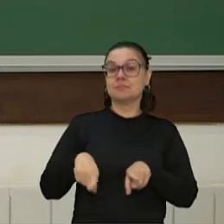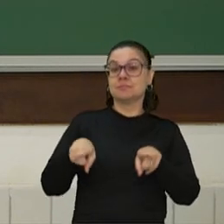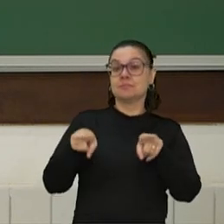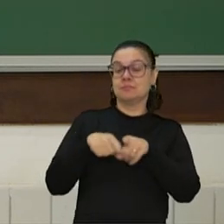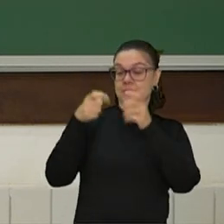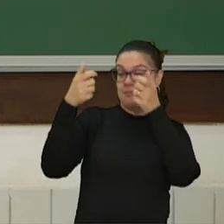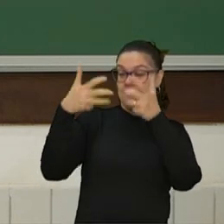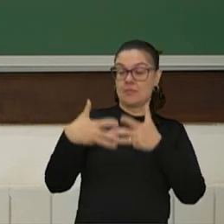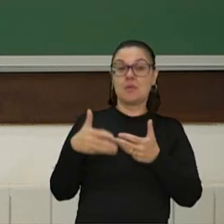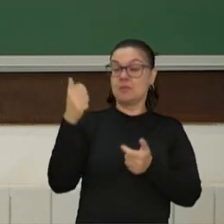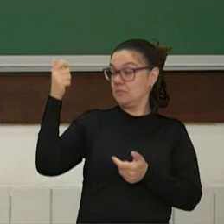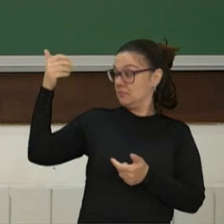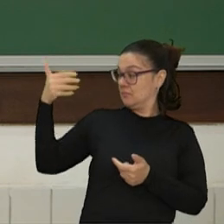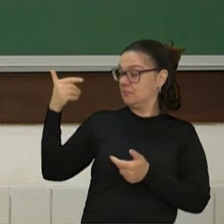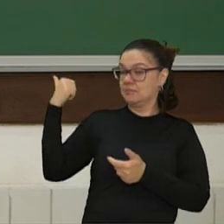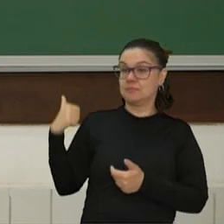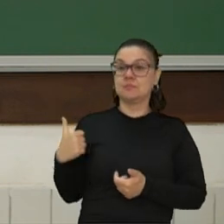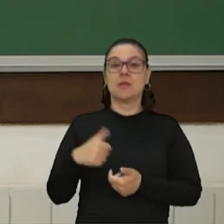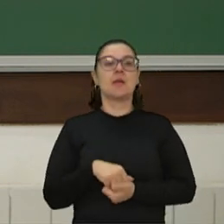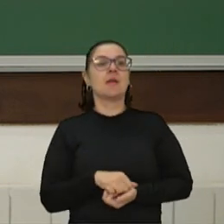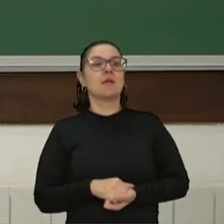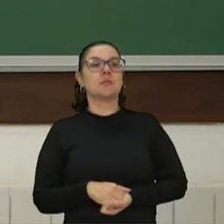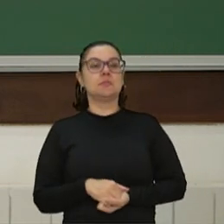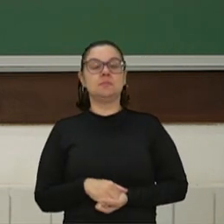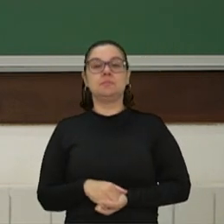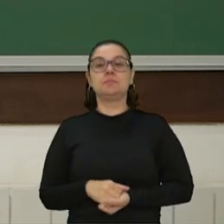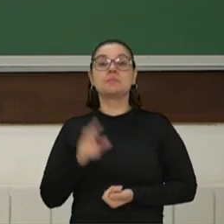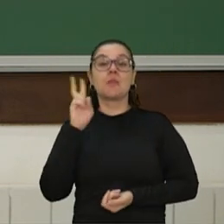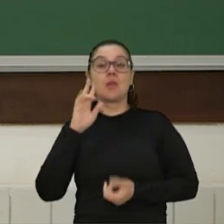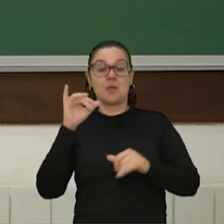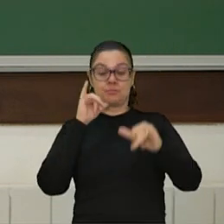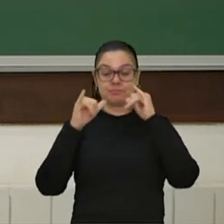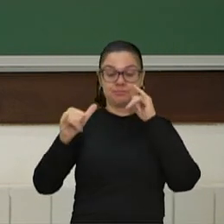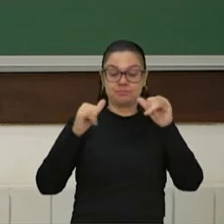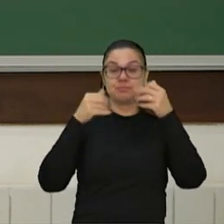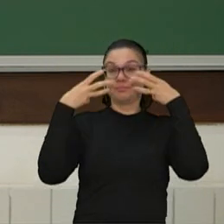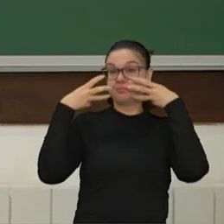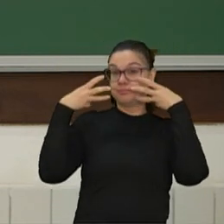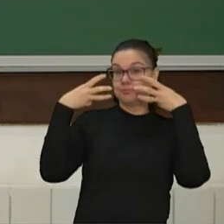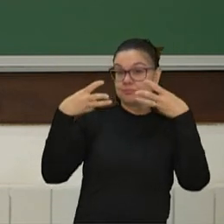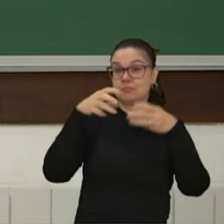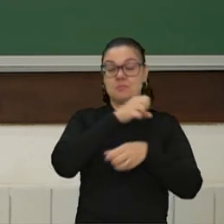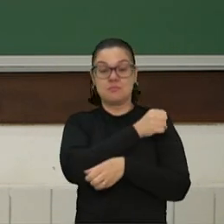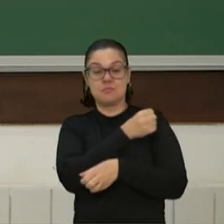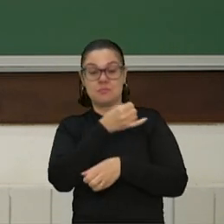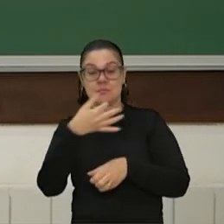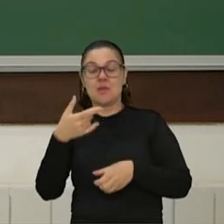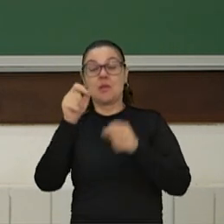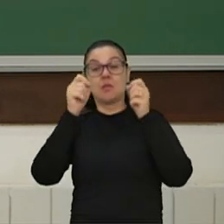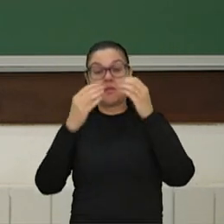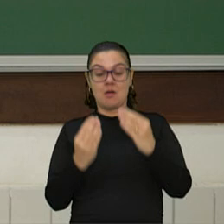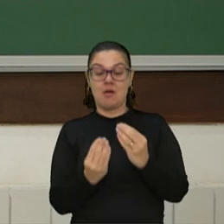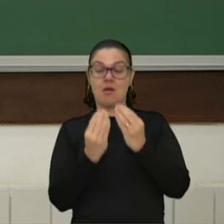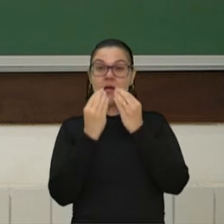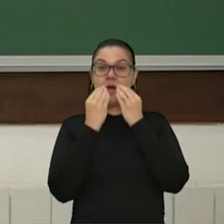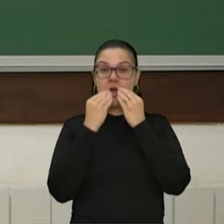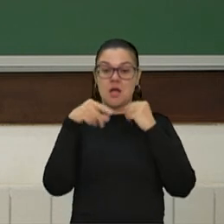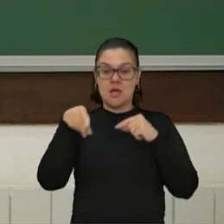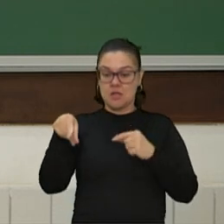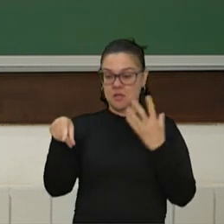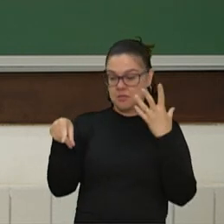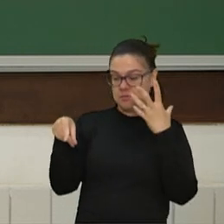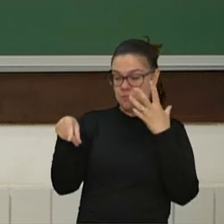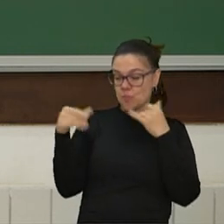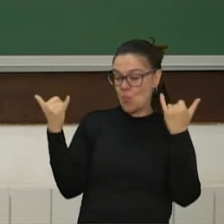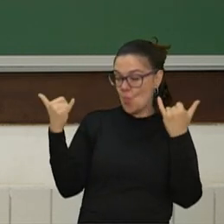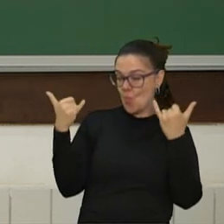de um advertisement, lembra que eu trouxe um anúncio publicitário que era um lanche aparentemente